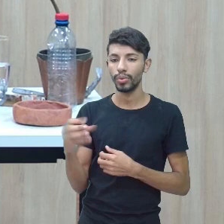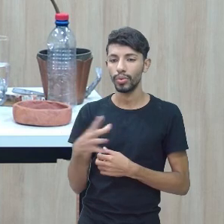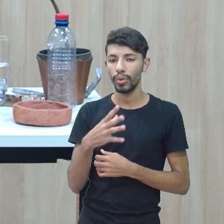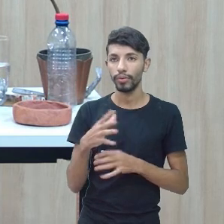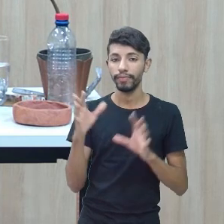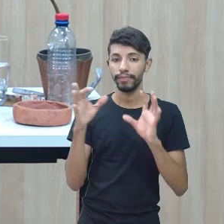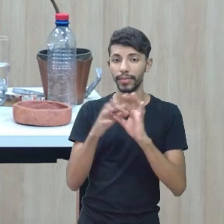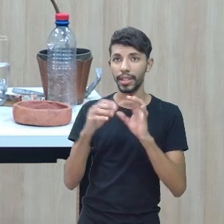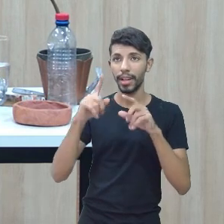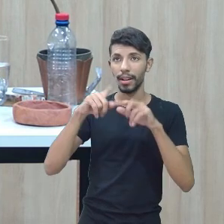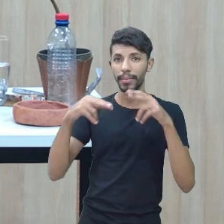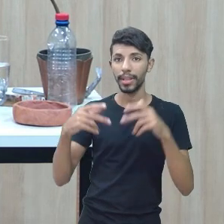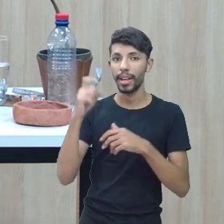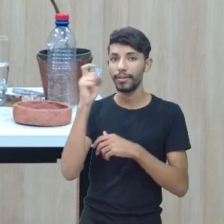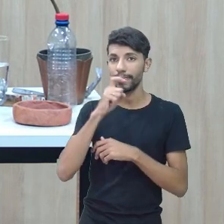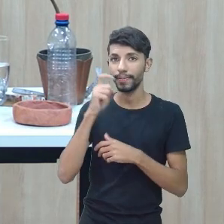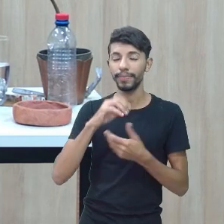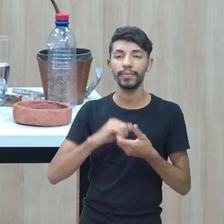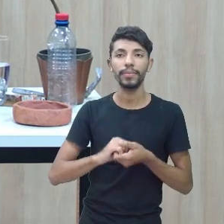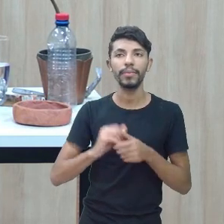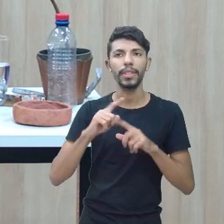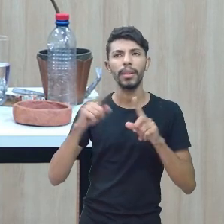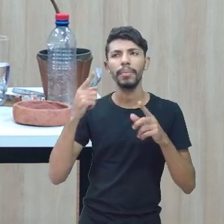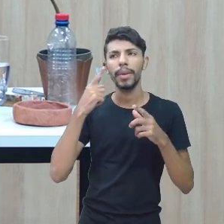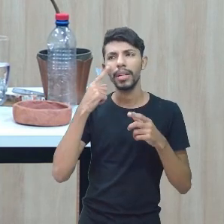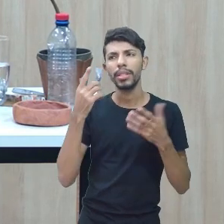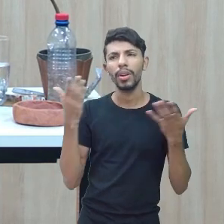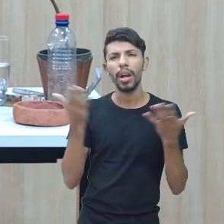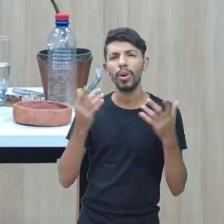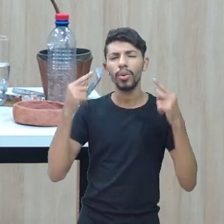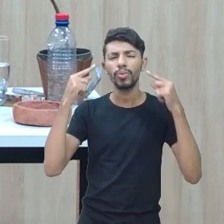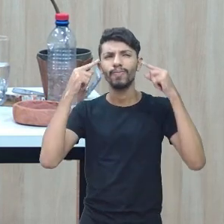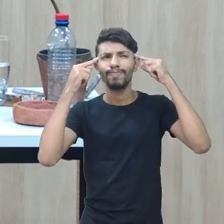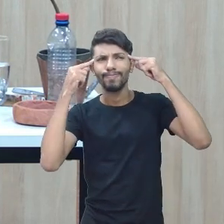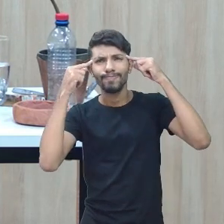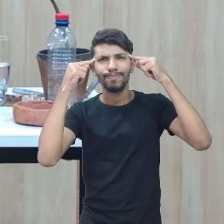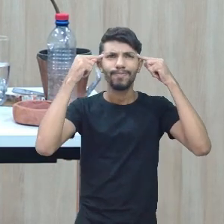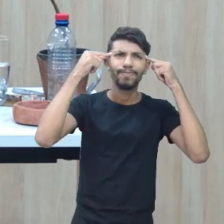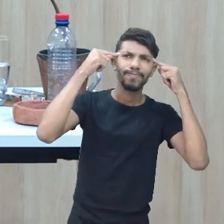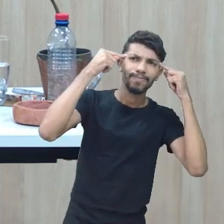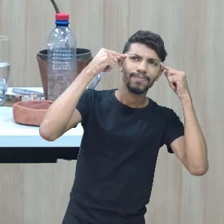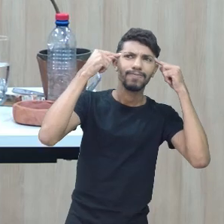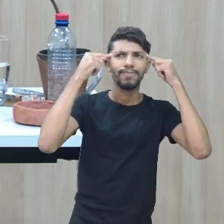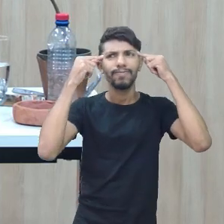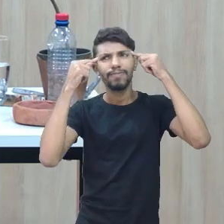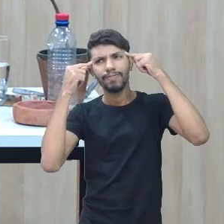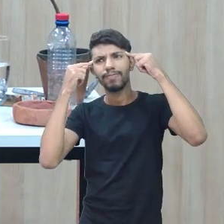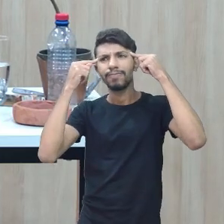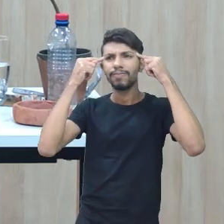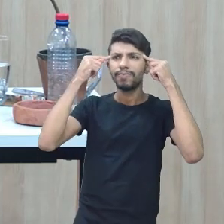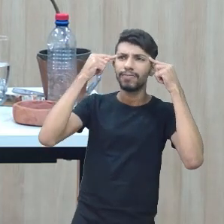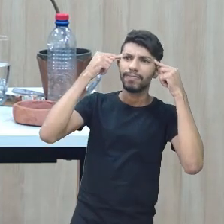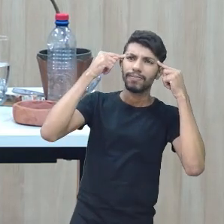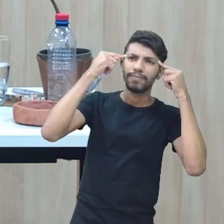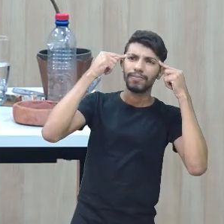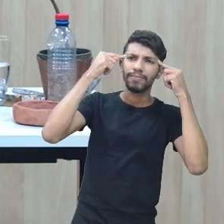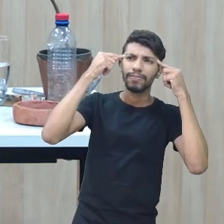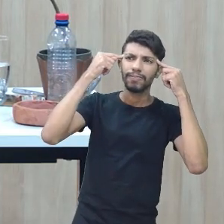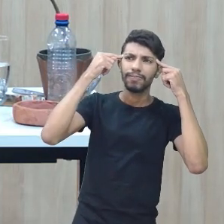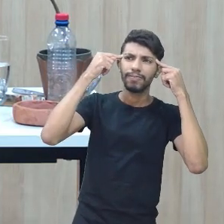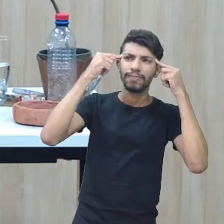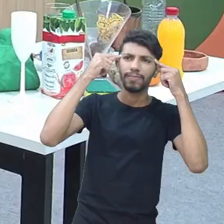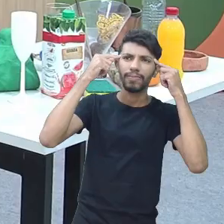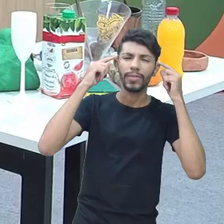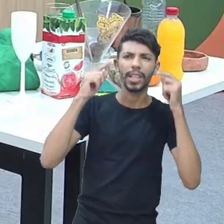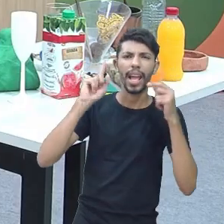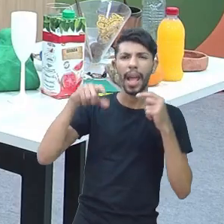sintéticos. Porém, pessoal, vem a grande dúvida. E aí, professora, o material sintético